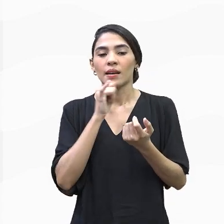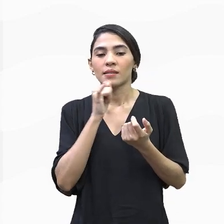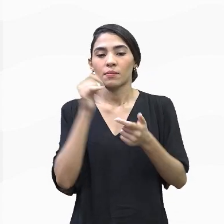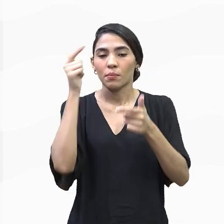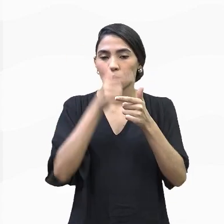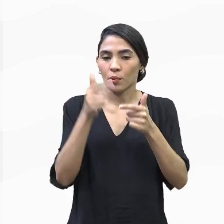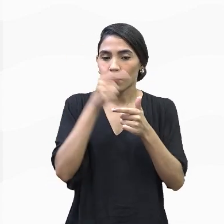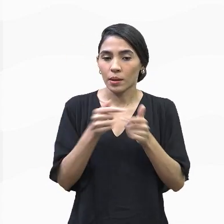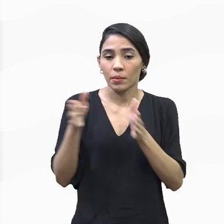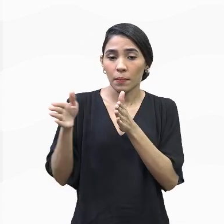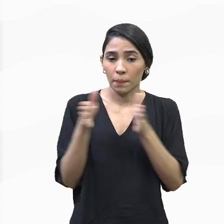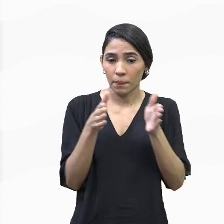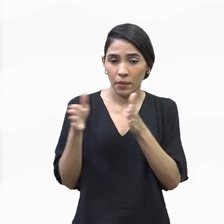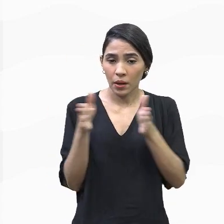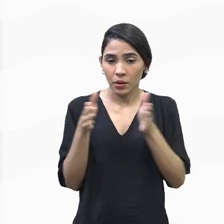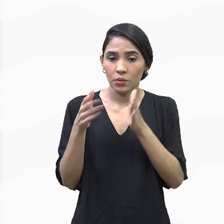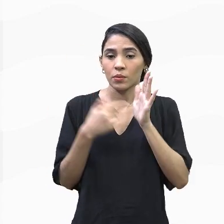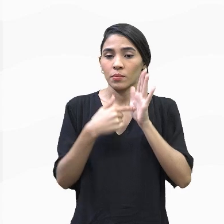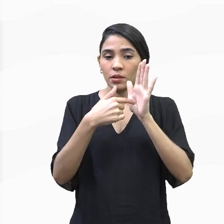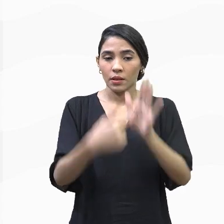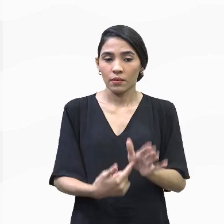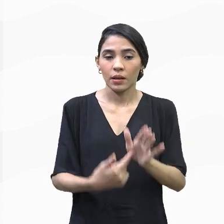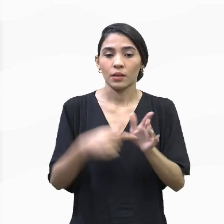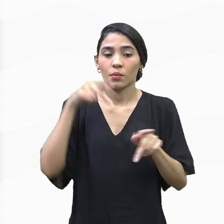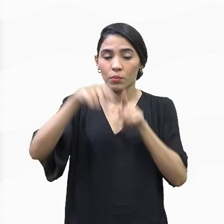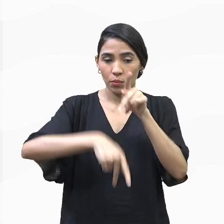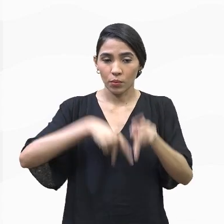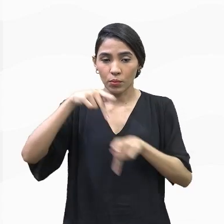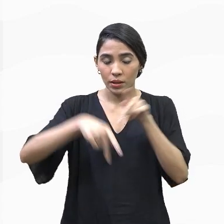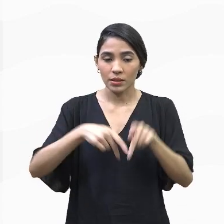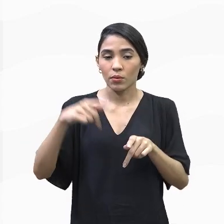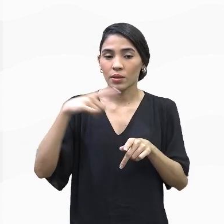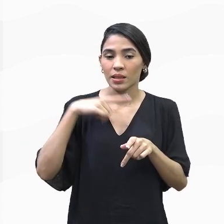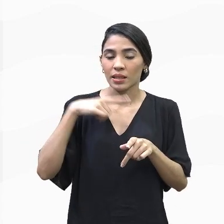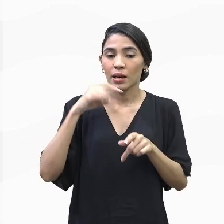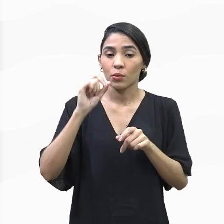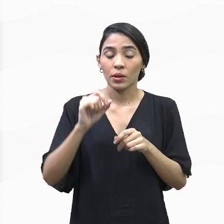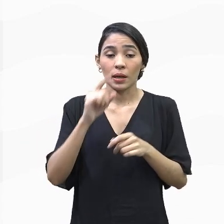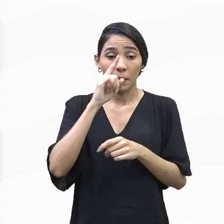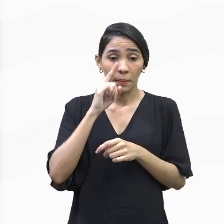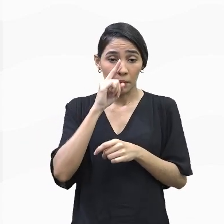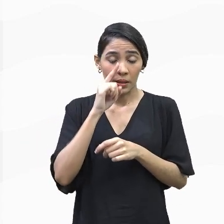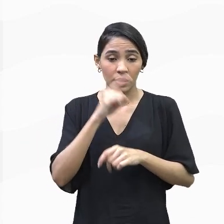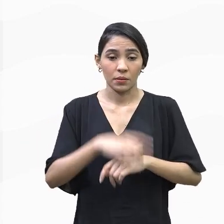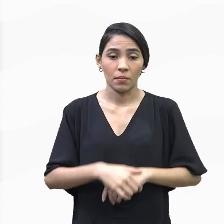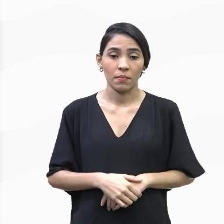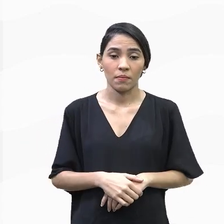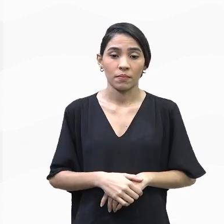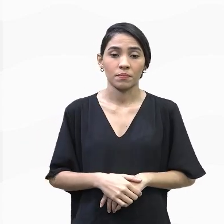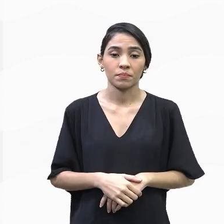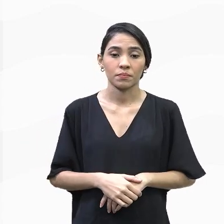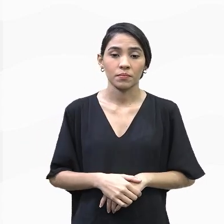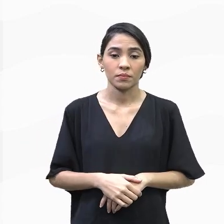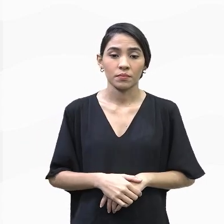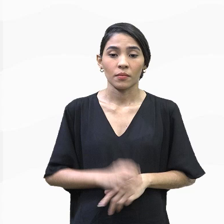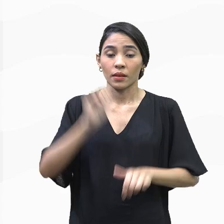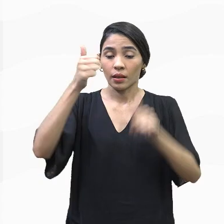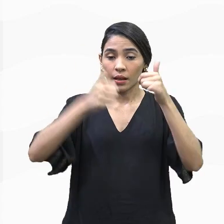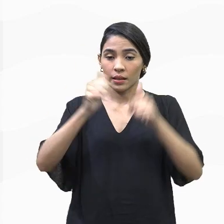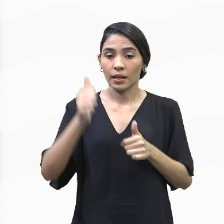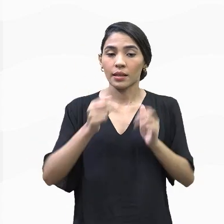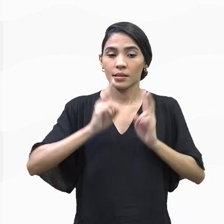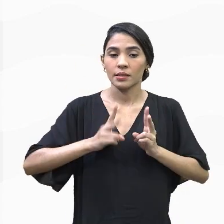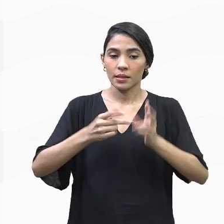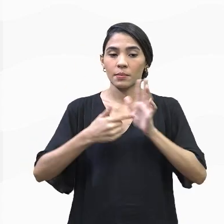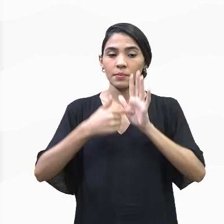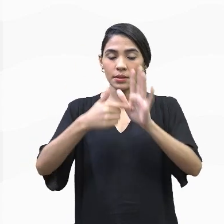em um determinado período observado para uma população de risco. O resultado